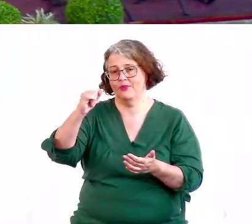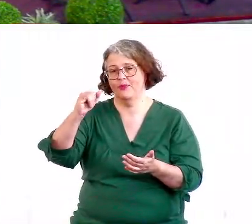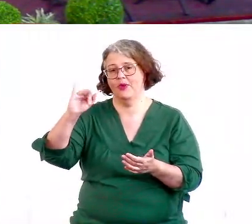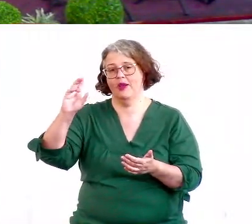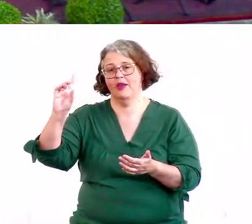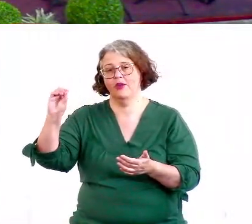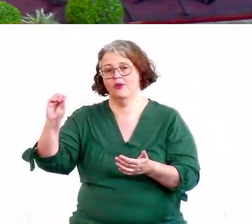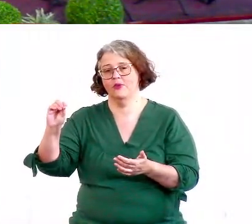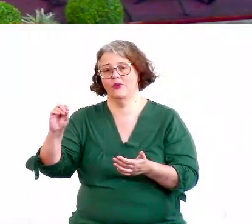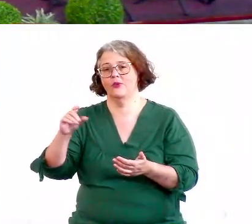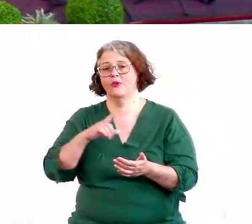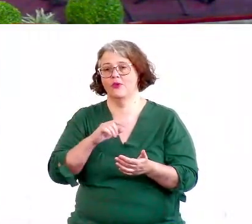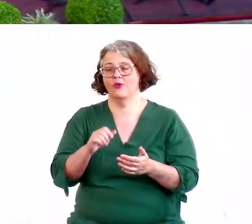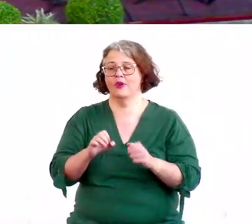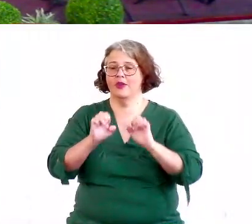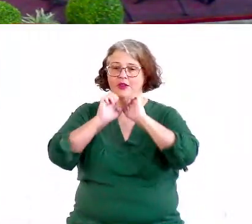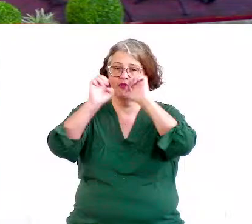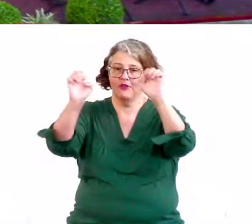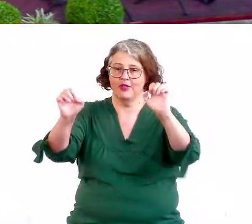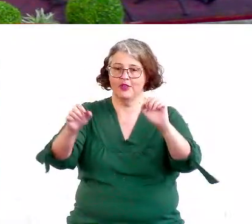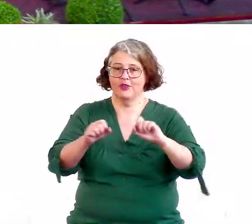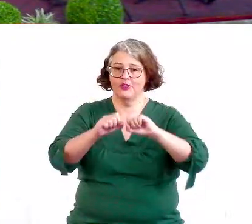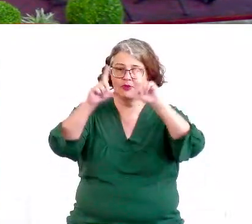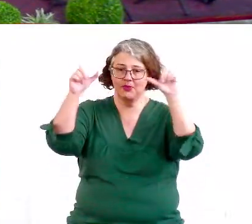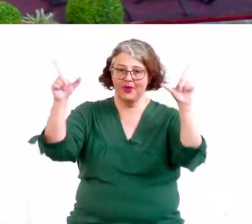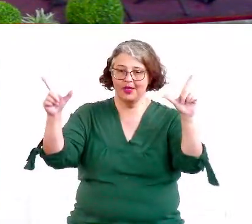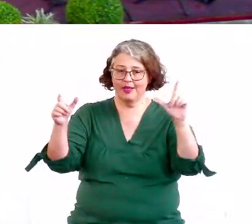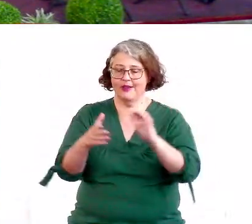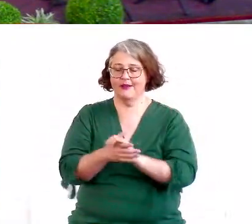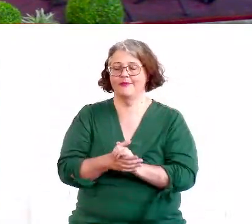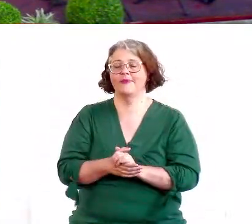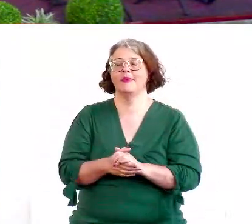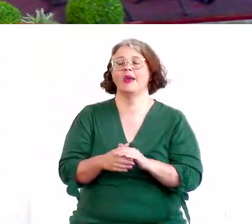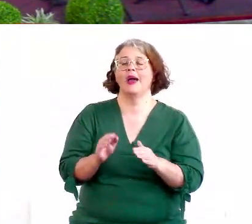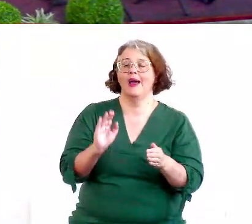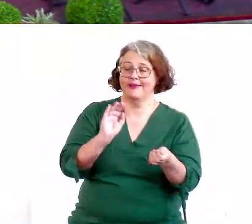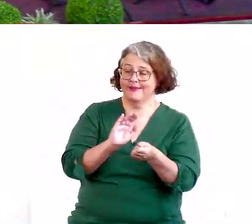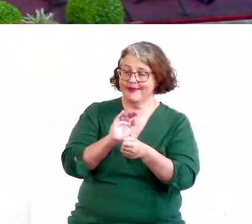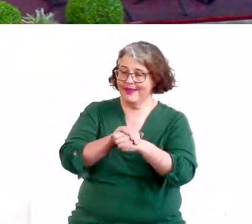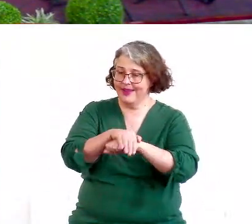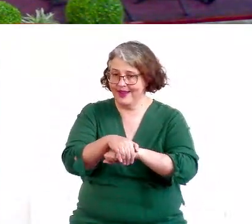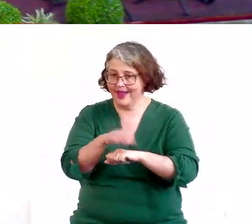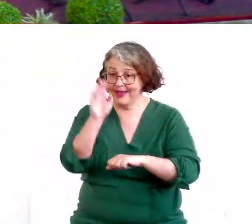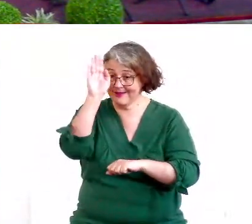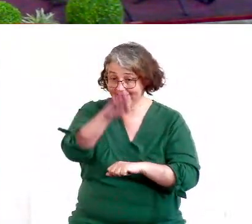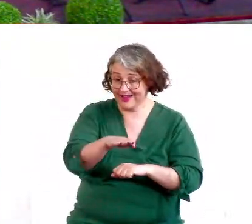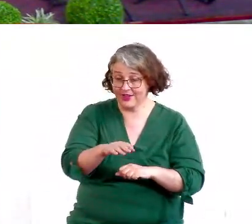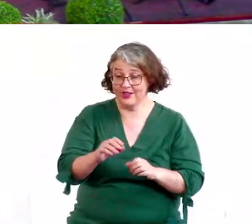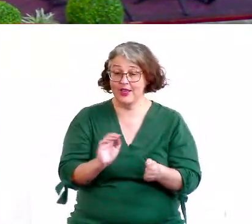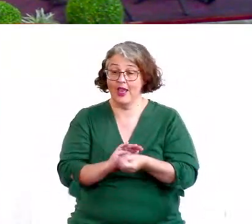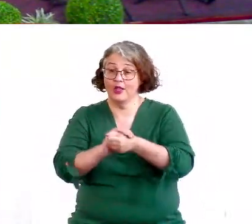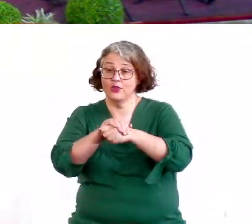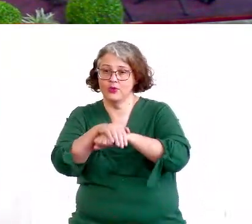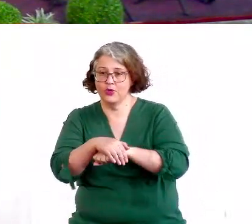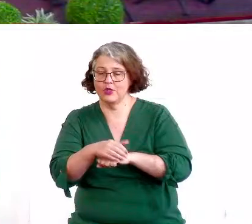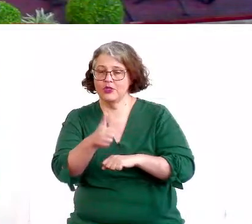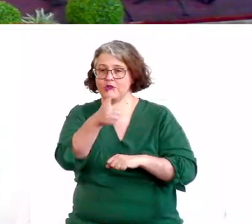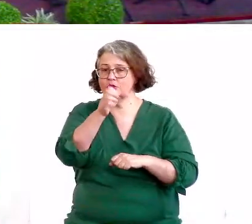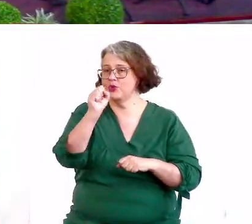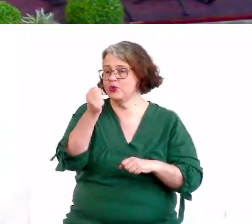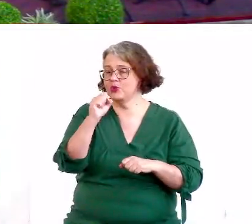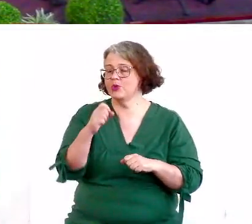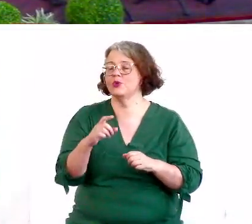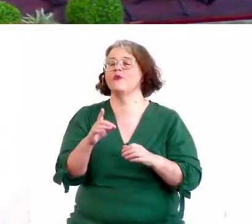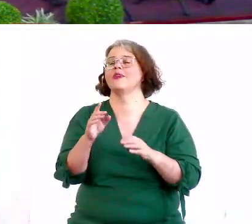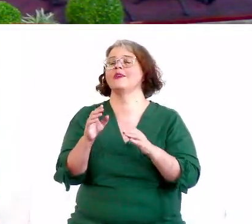fazer o evangelismo pela manhã, à tarde e à noite. À noite, às 18 horas, nós vamos ter um culto